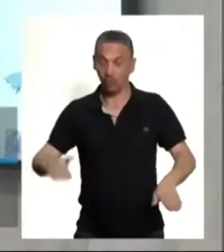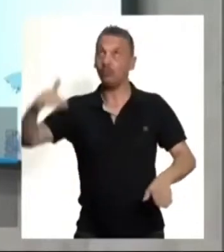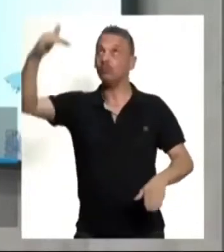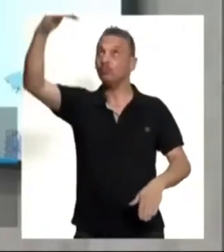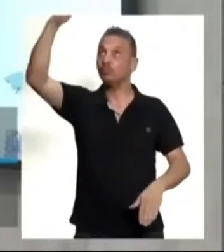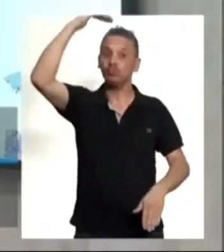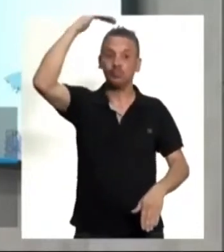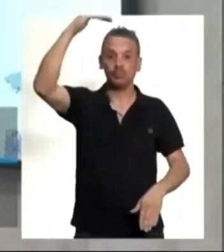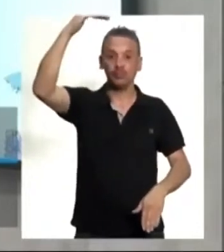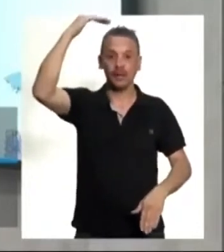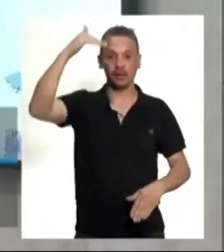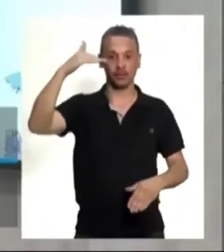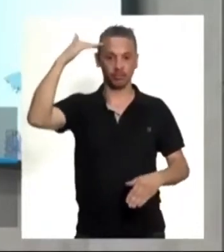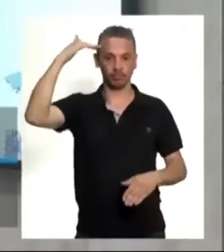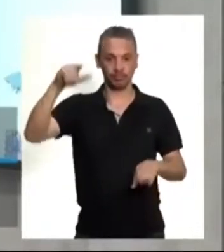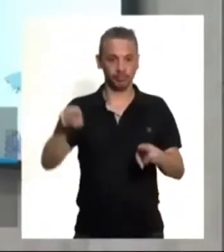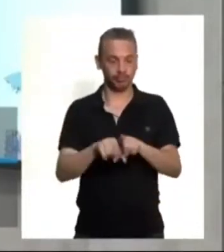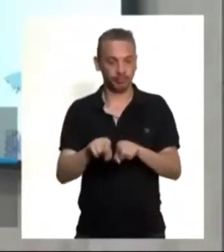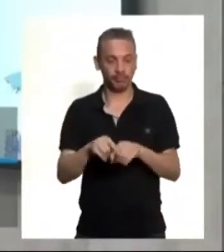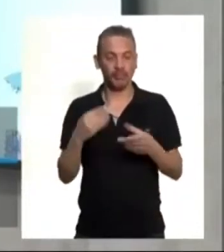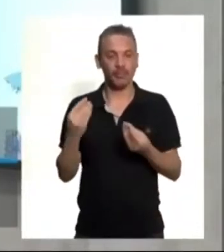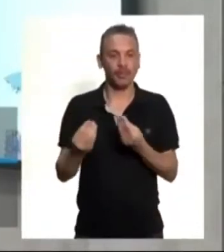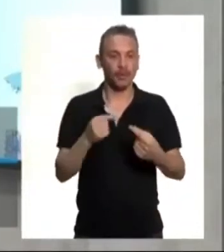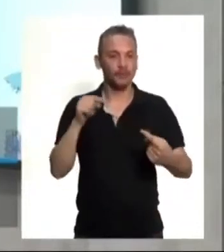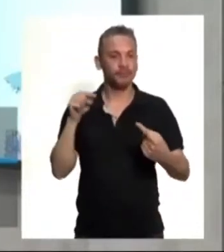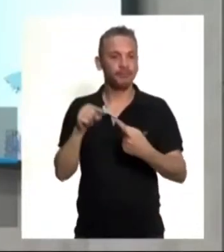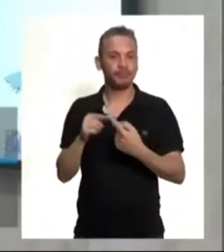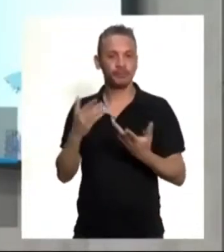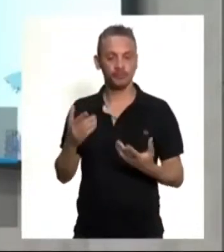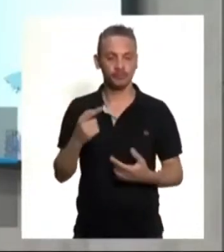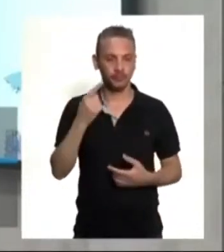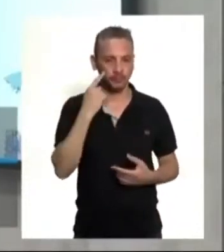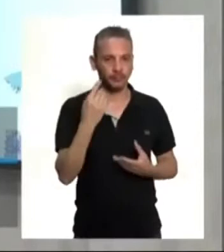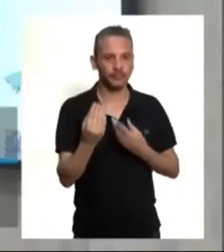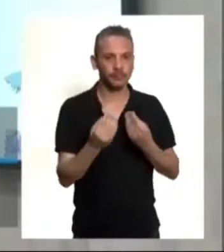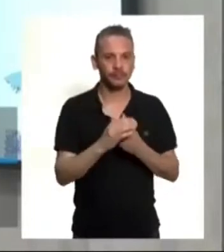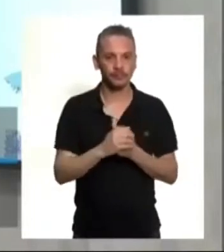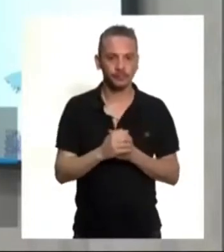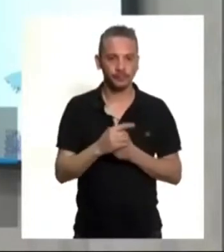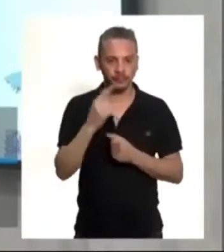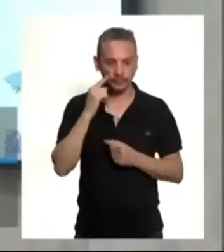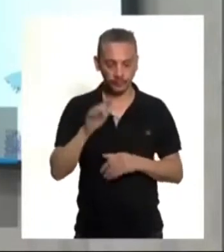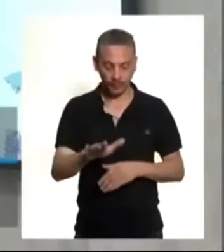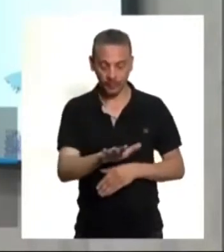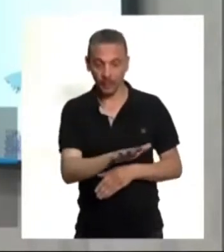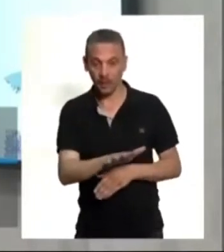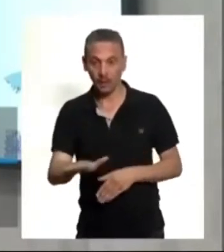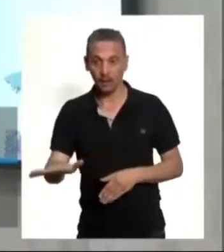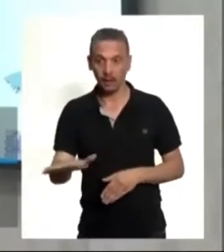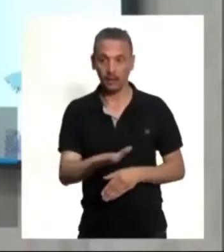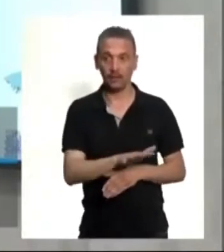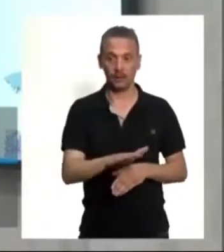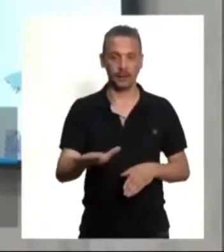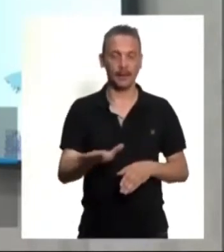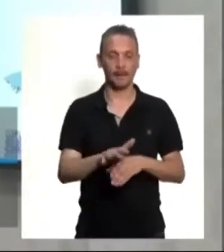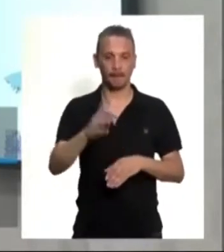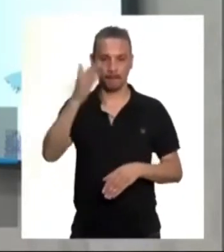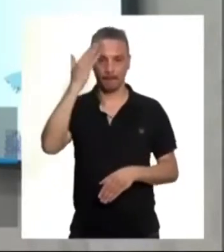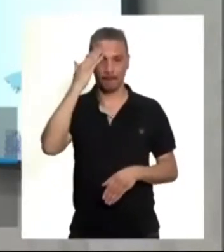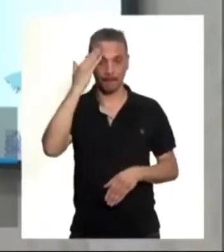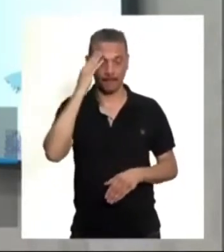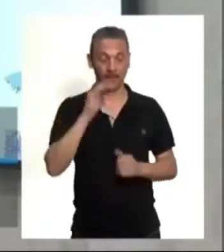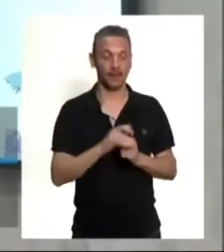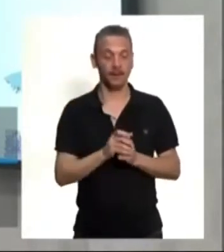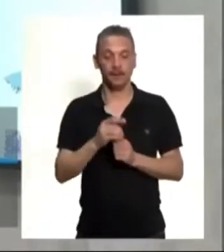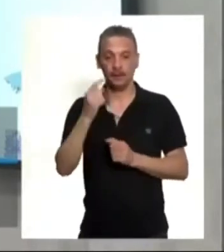para calcular o volume de ar contido lá naquele quarto lá de casa? Sabe o que você faz? Você calcula a área do chão. A área do chão a gente chama de